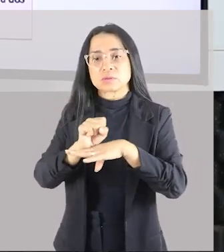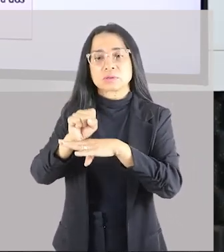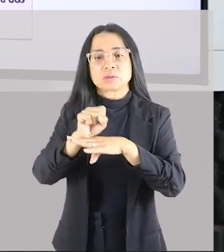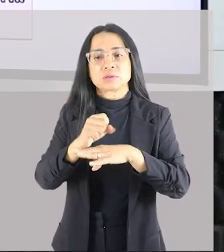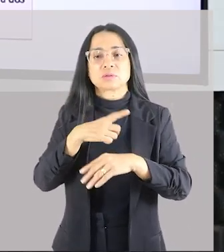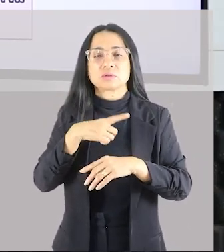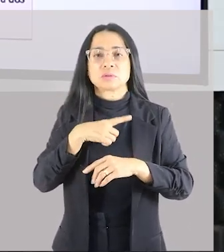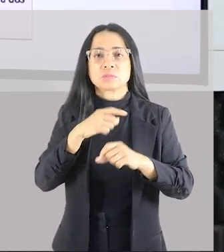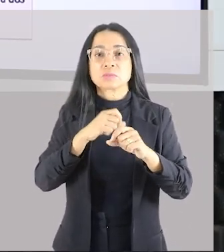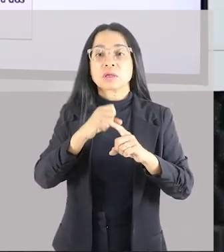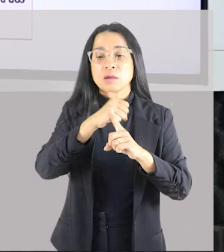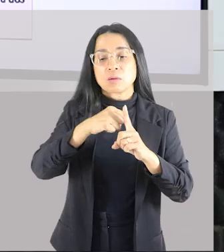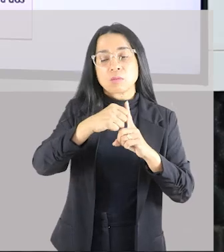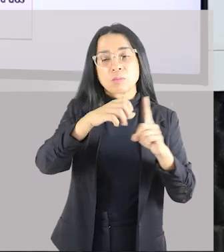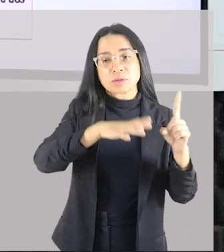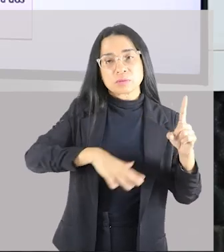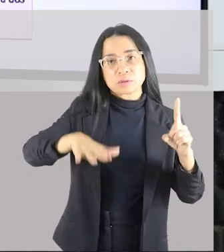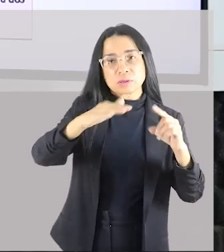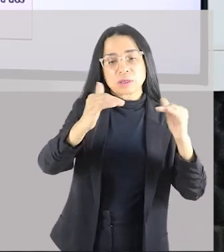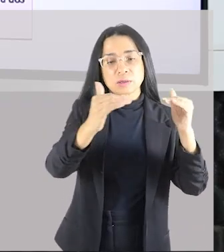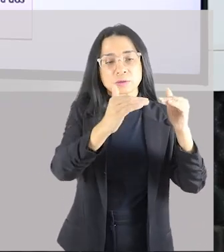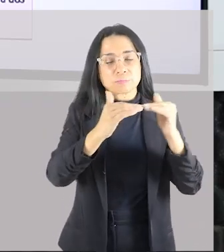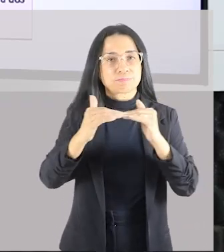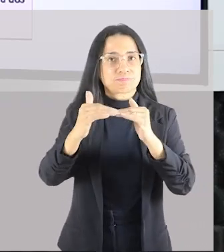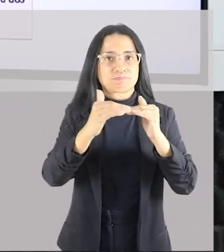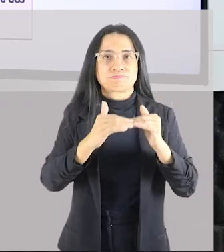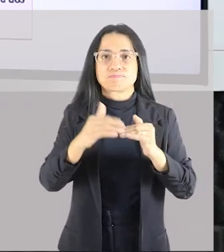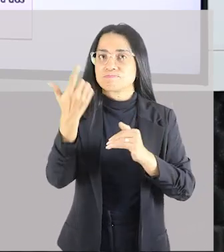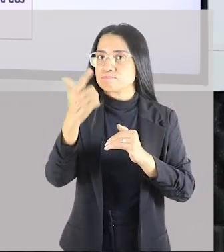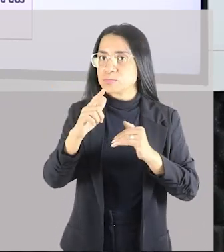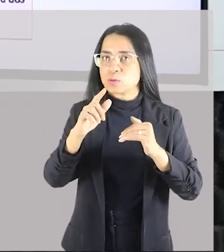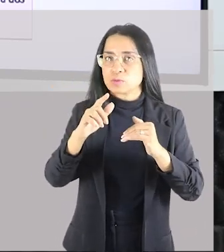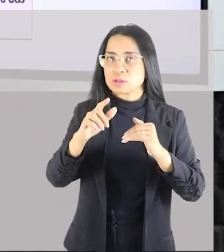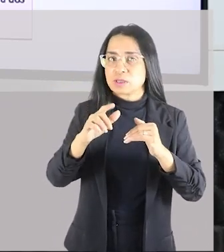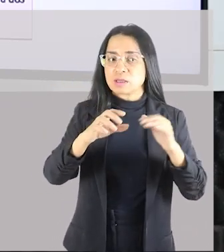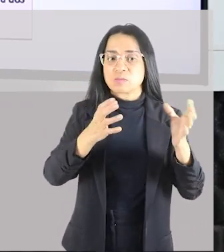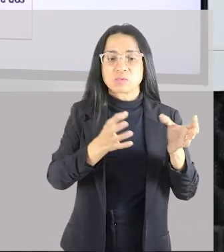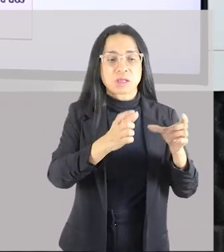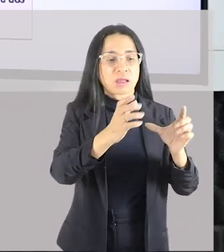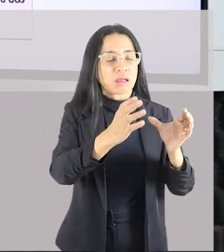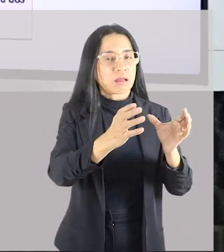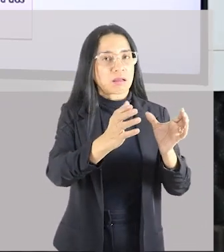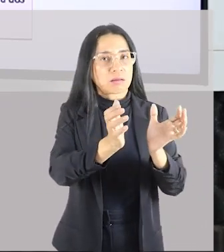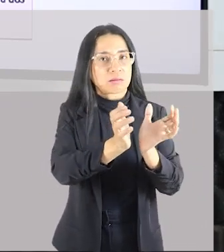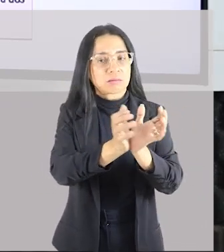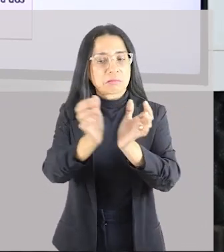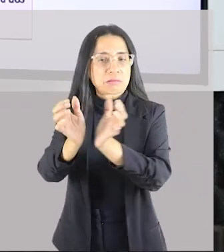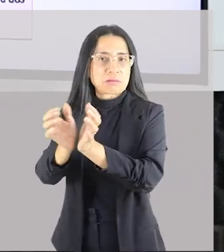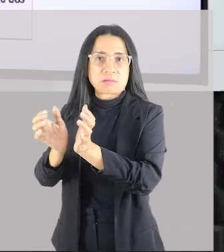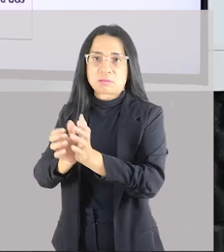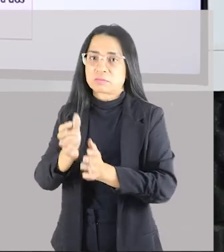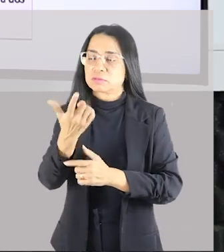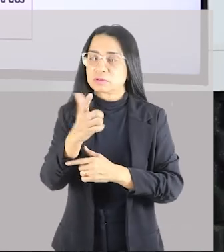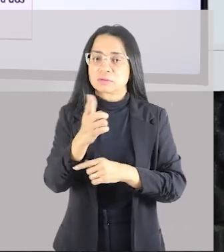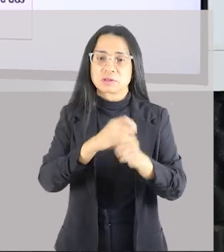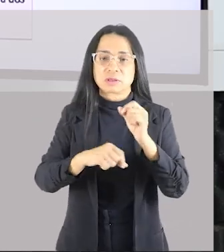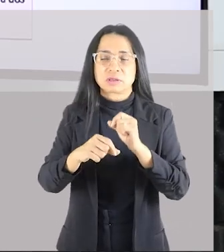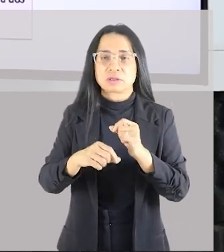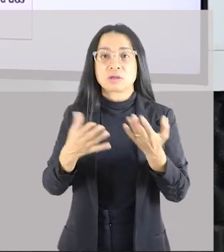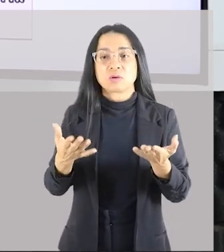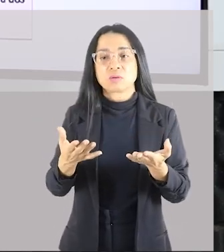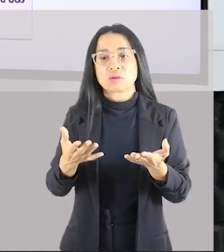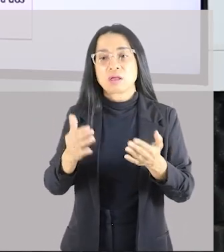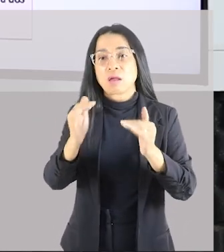uma sociedade que é igualitária, não temos divisão de classe e a gente tem aí uma dominância, uma